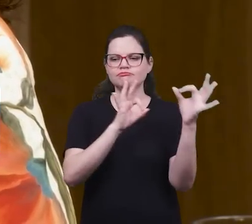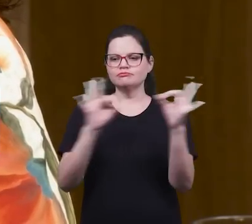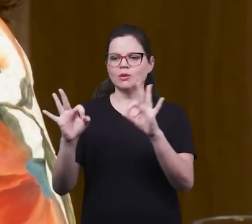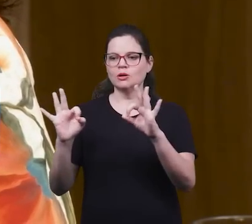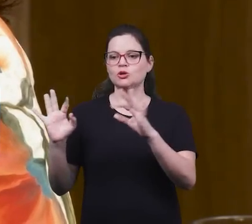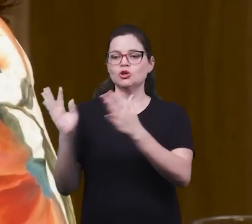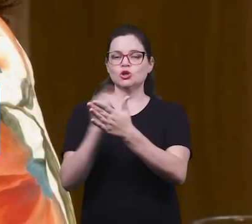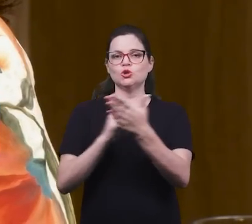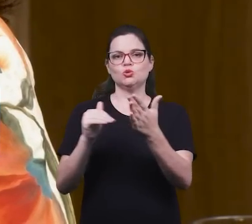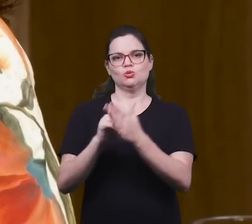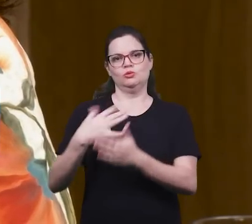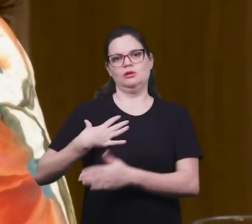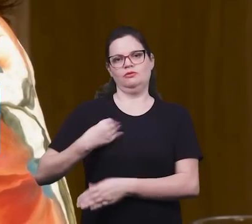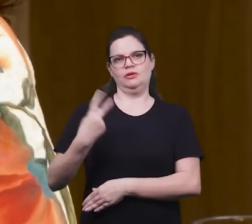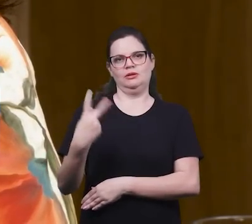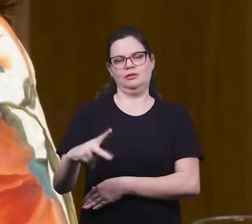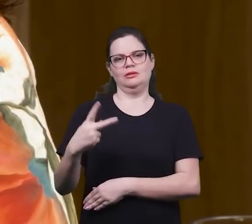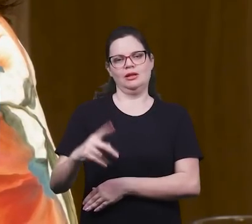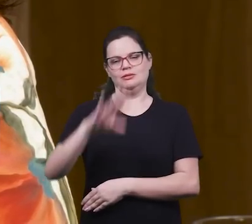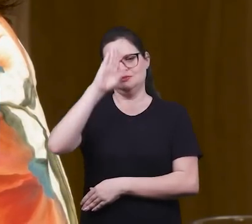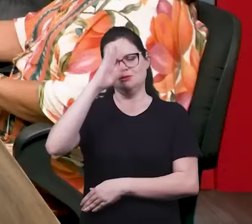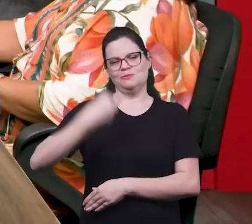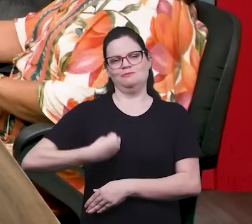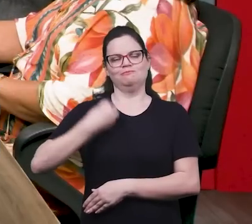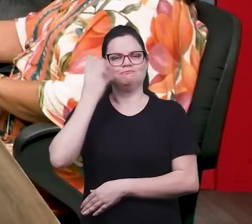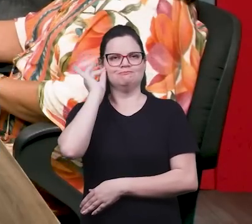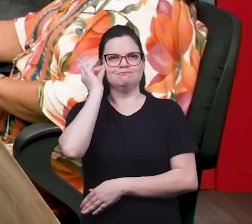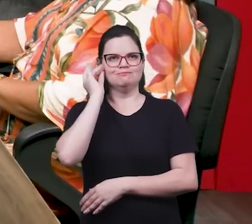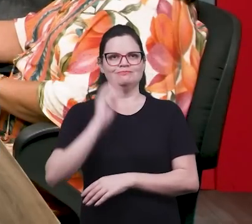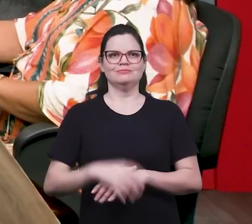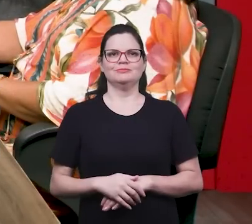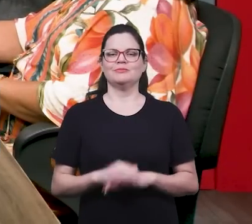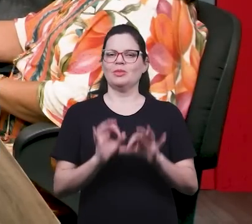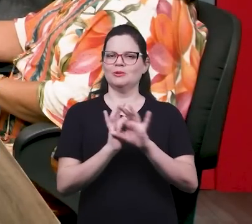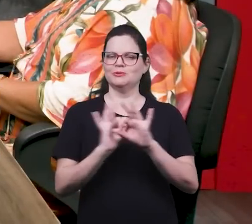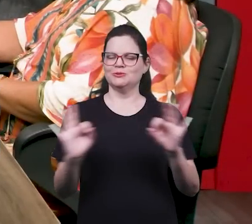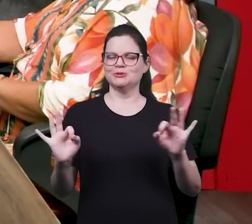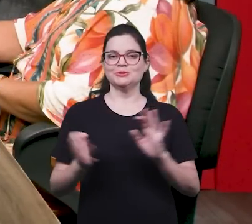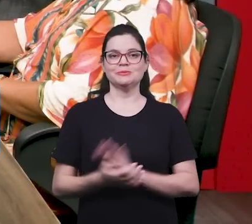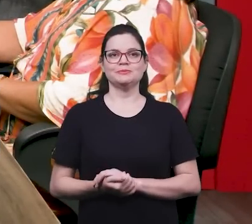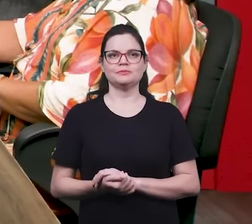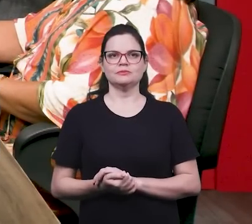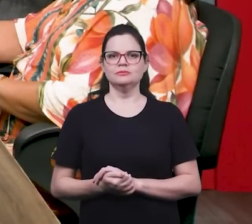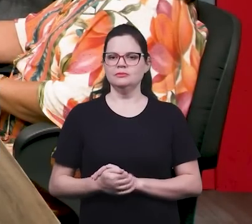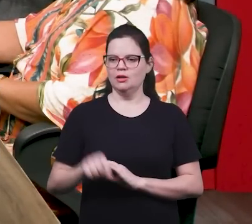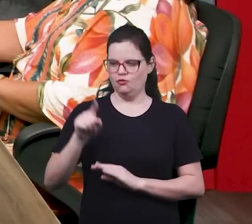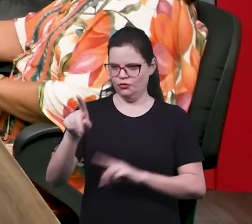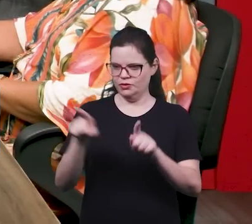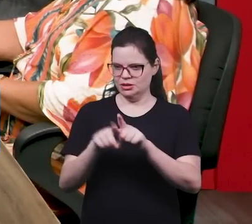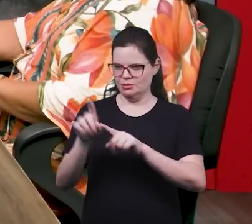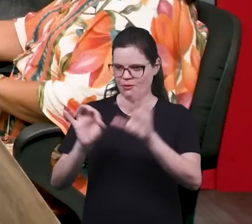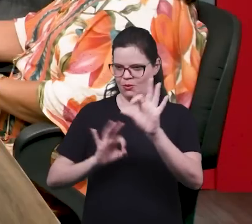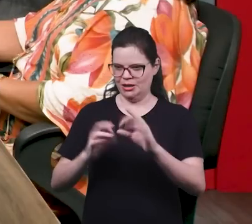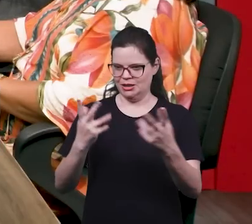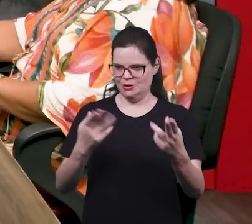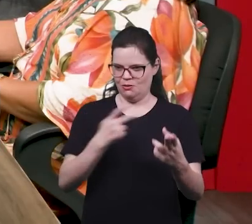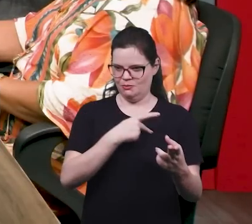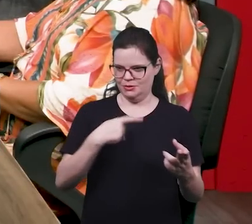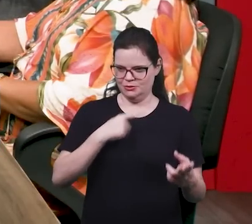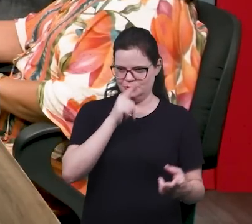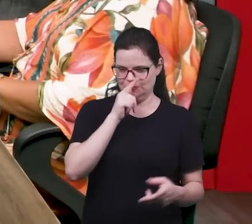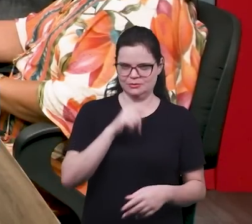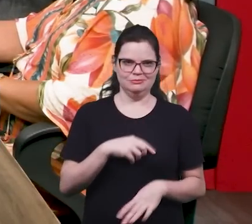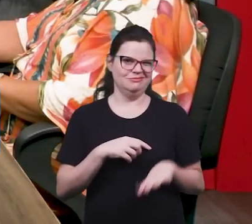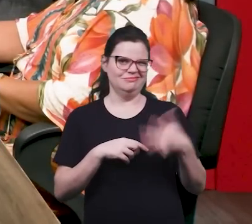Na vida espiritual delas, né? Muito bom. Irmã, você também é organizada igual o pastor? Mais